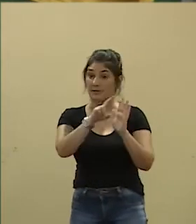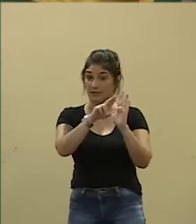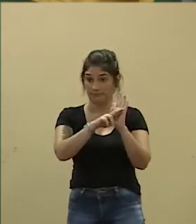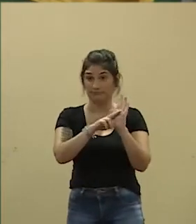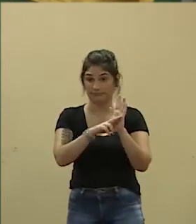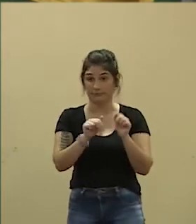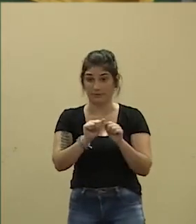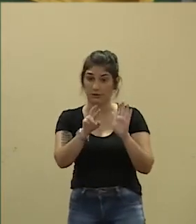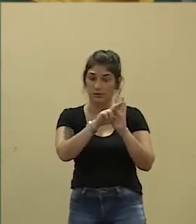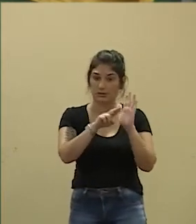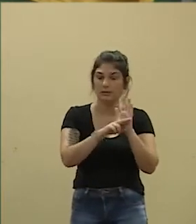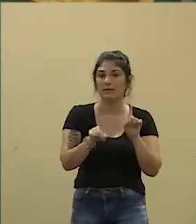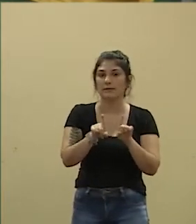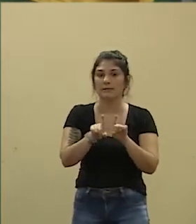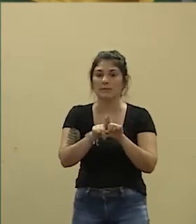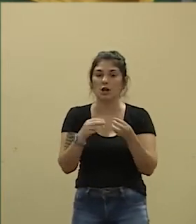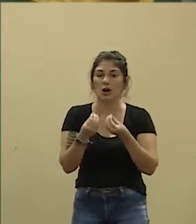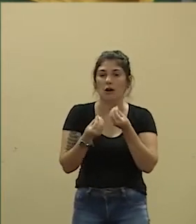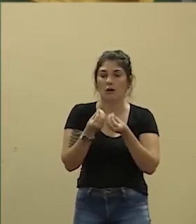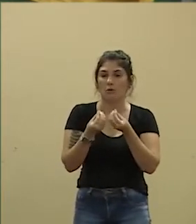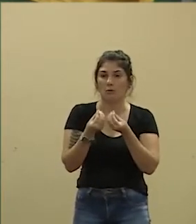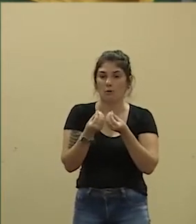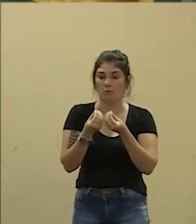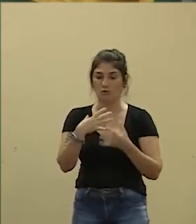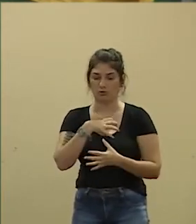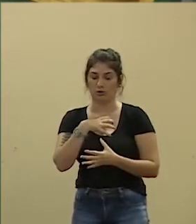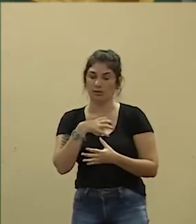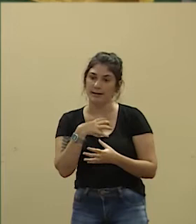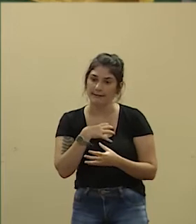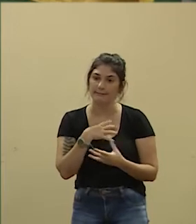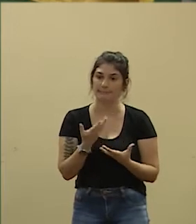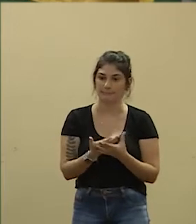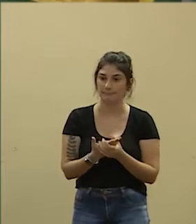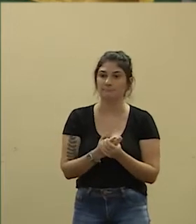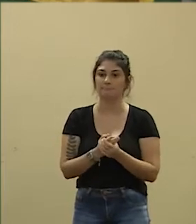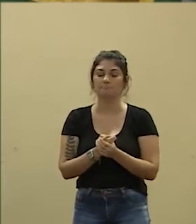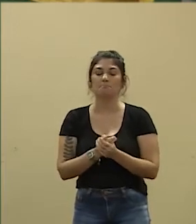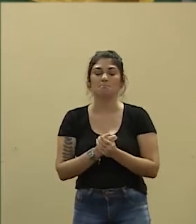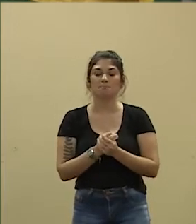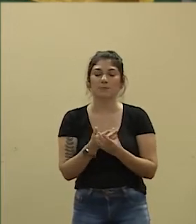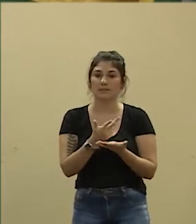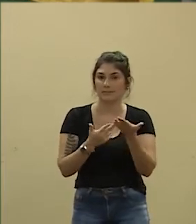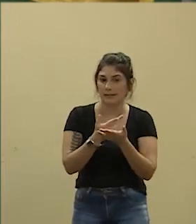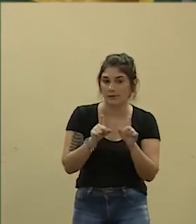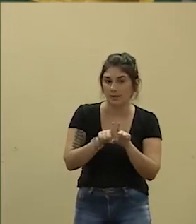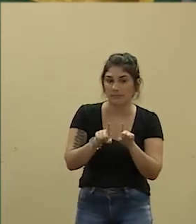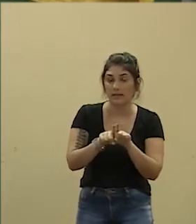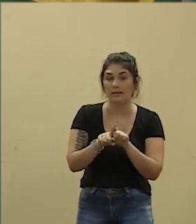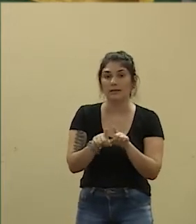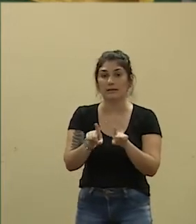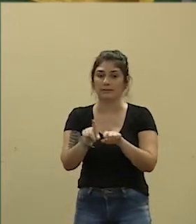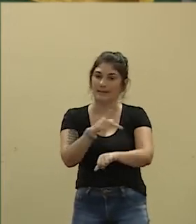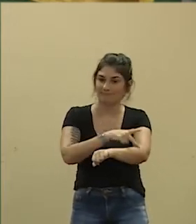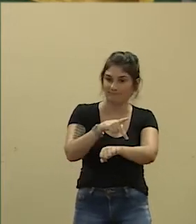decisões estéticas que o irã comentou a a a concepção pedagógica mesmo do das videoaulas e